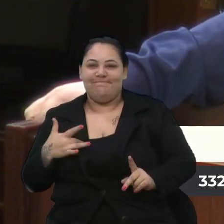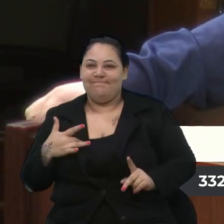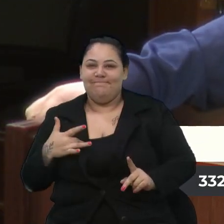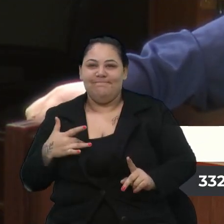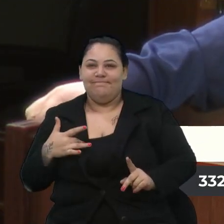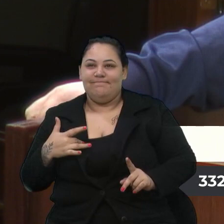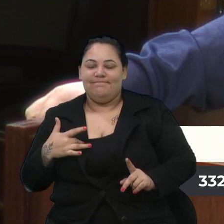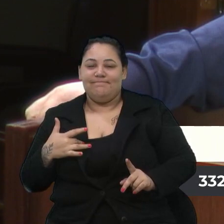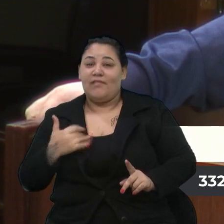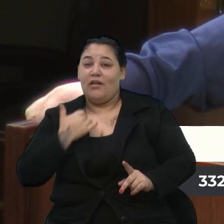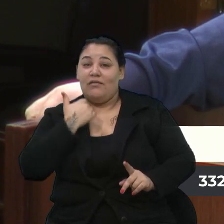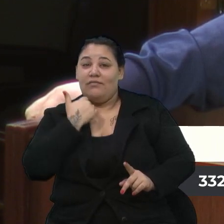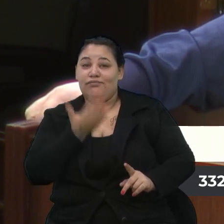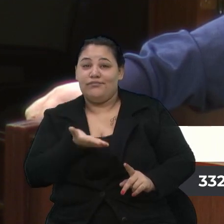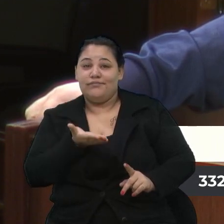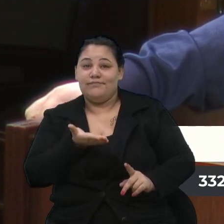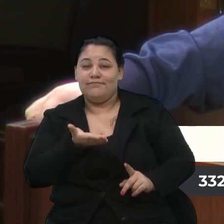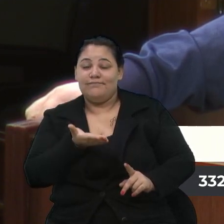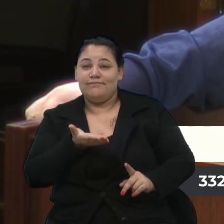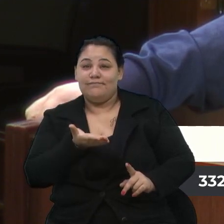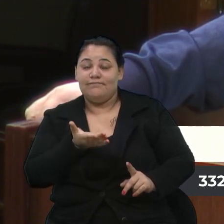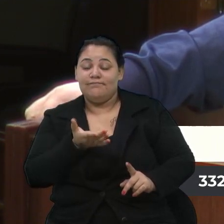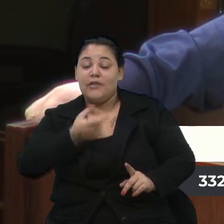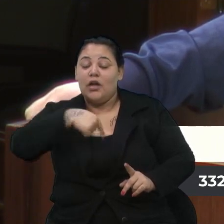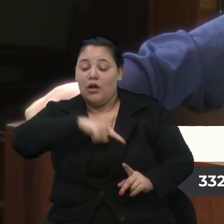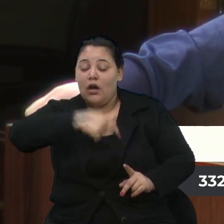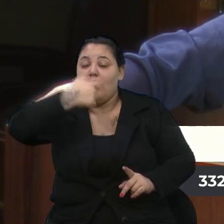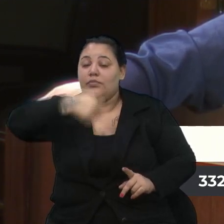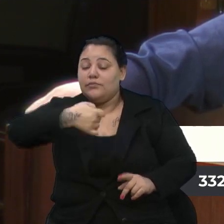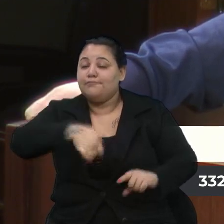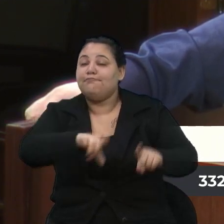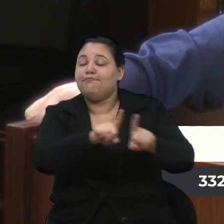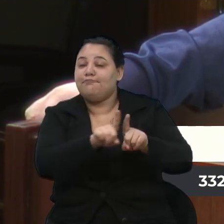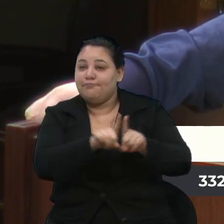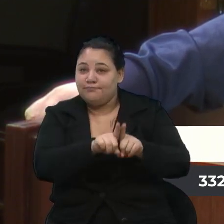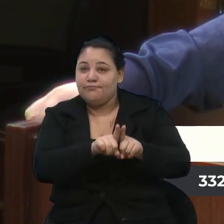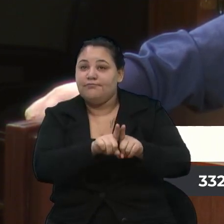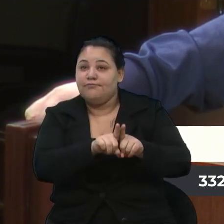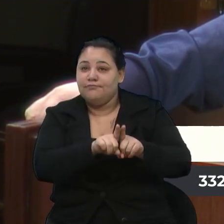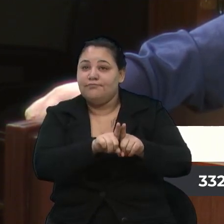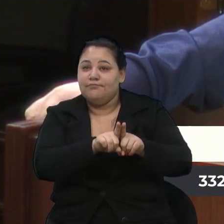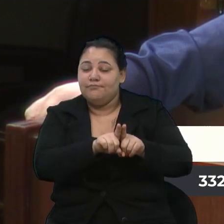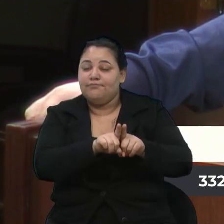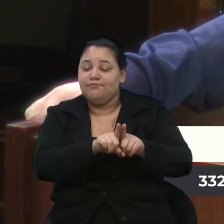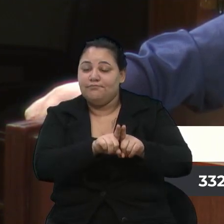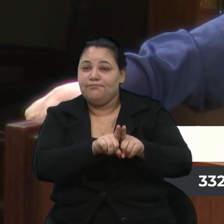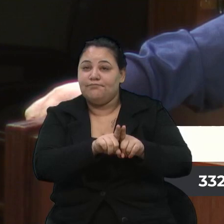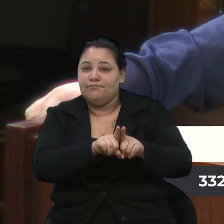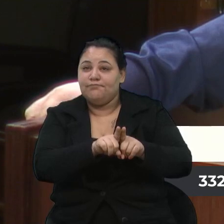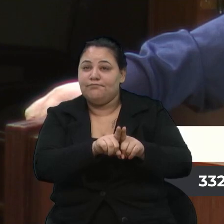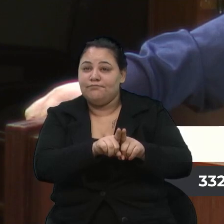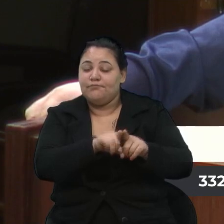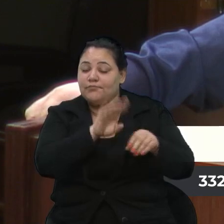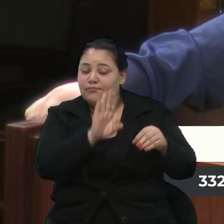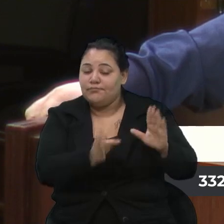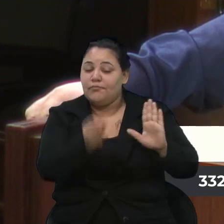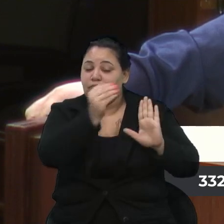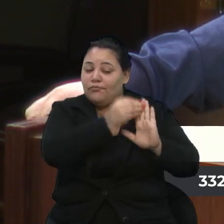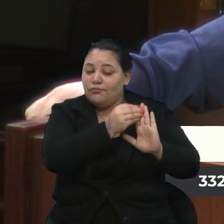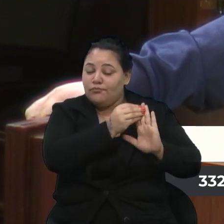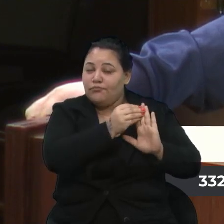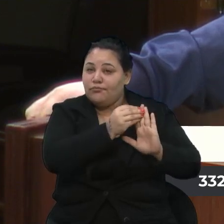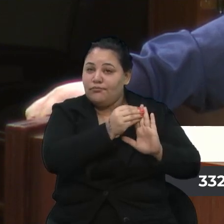de nada adianta. Então, nós precisamos também colocar um item a mais nessas pautas aí,